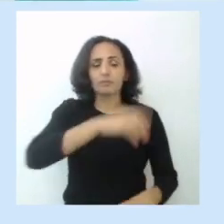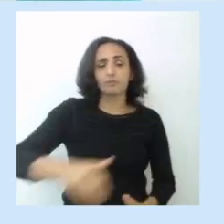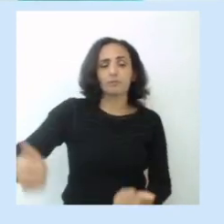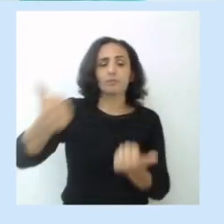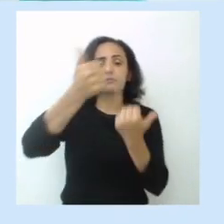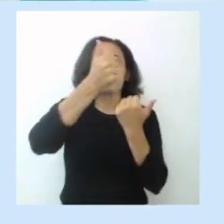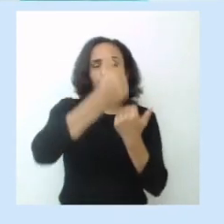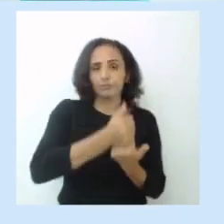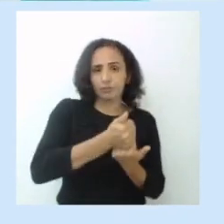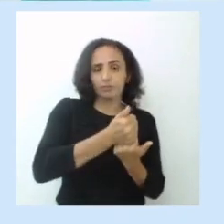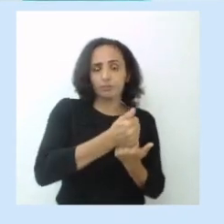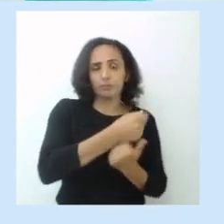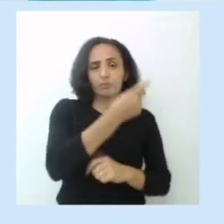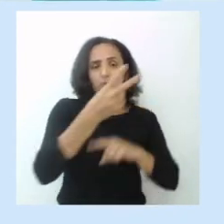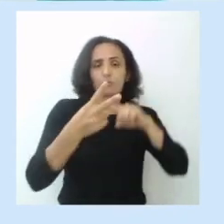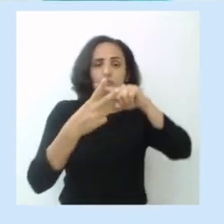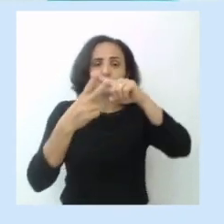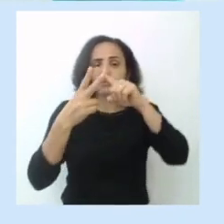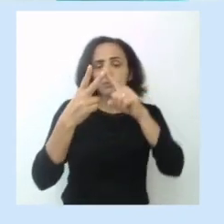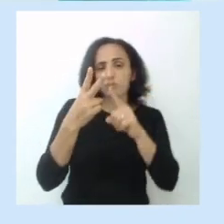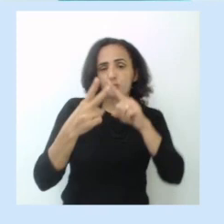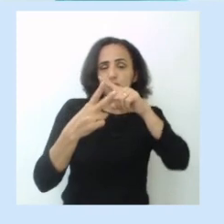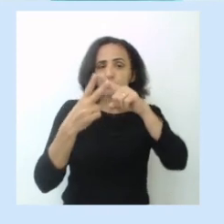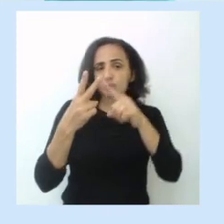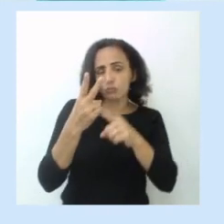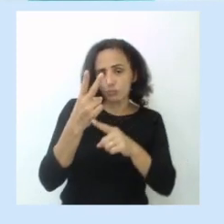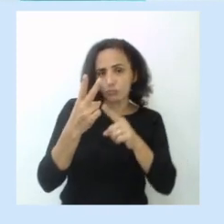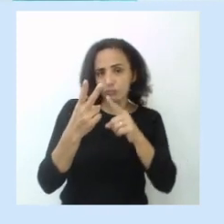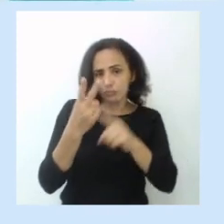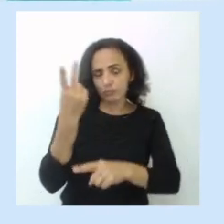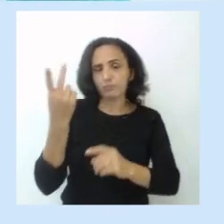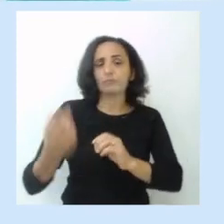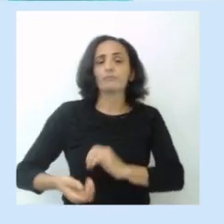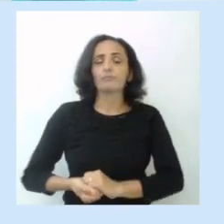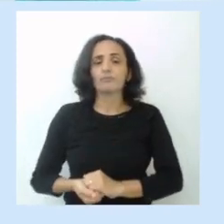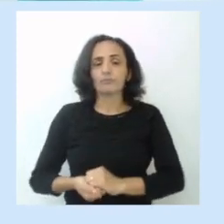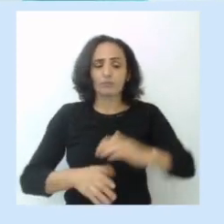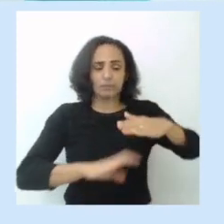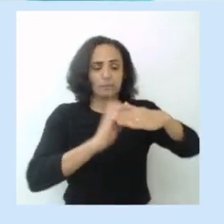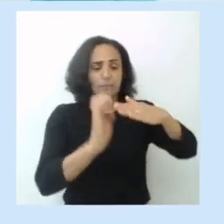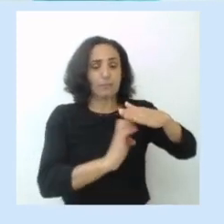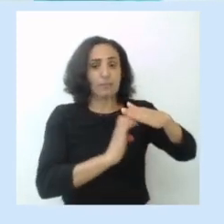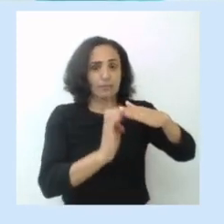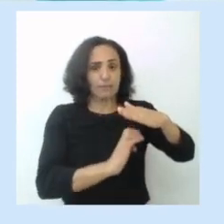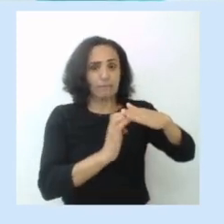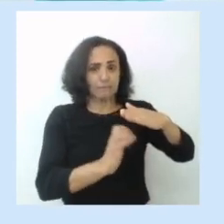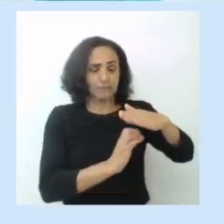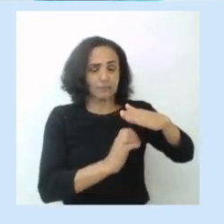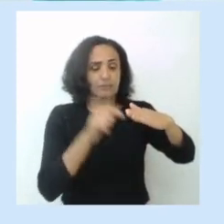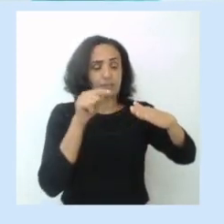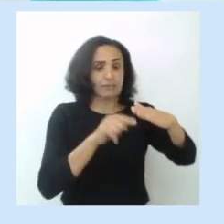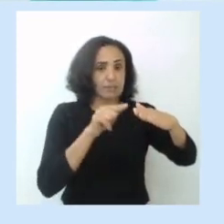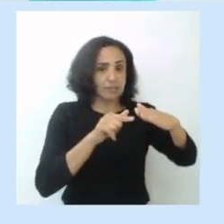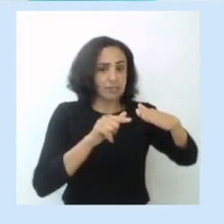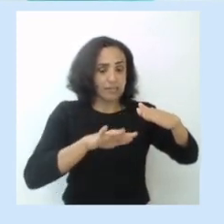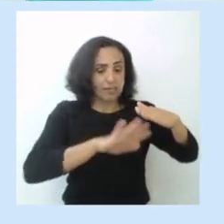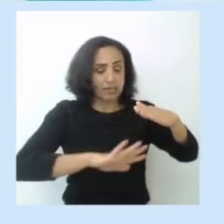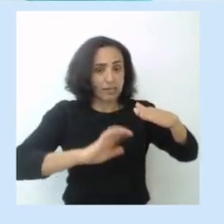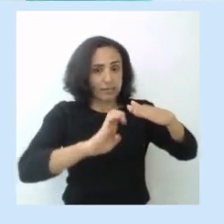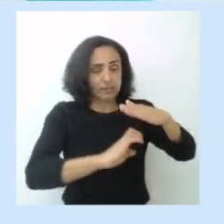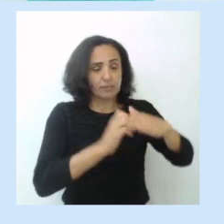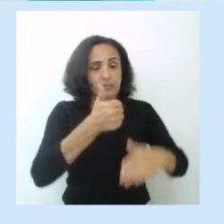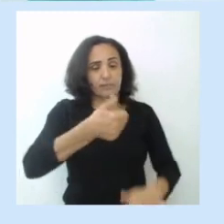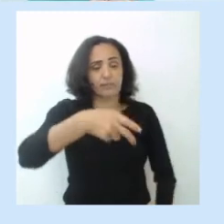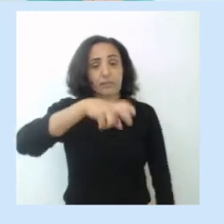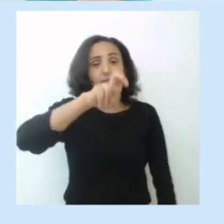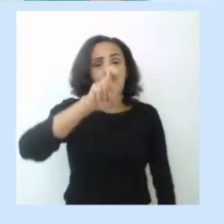É a mesma situação. Essa empresa, ela tem uma quantidade de funcionários ali. 15 funcionários